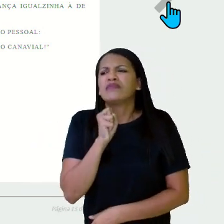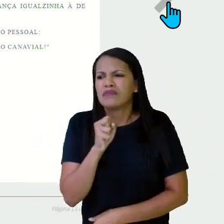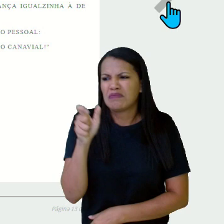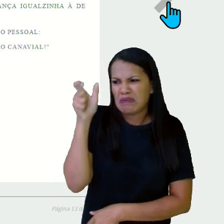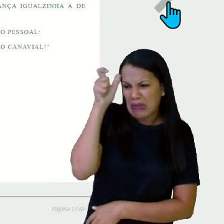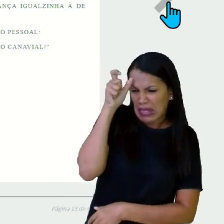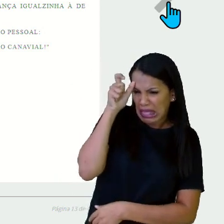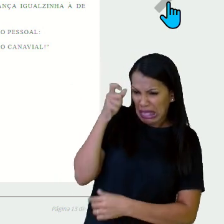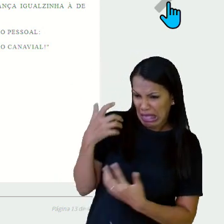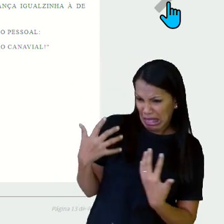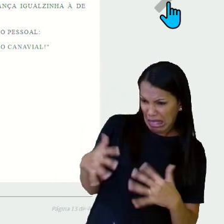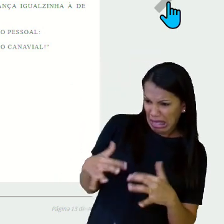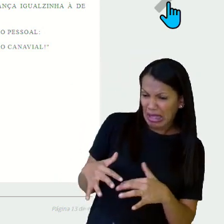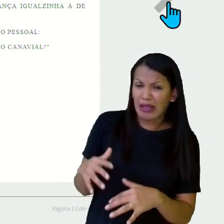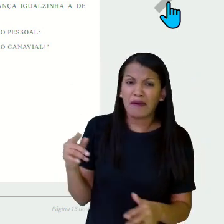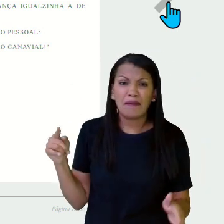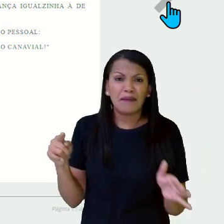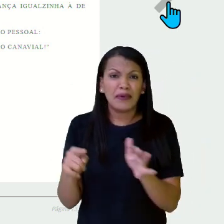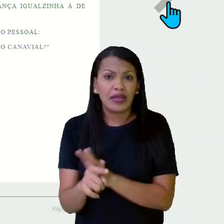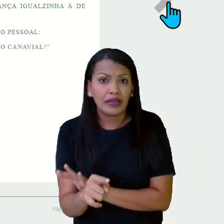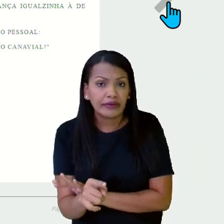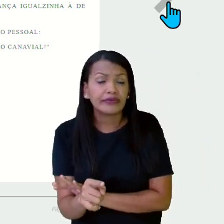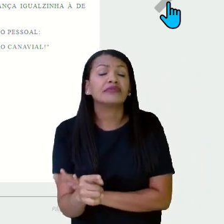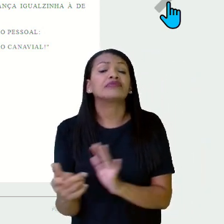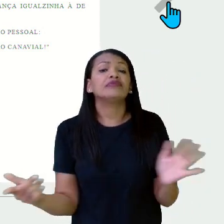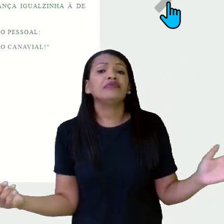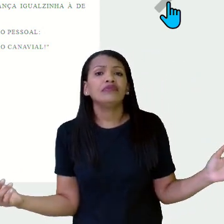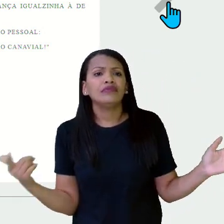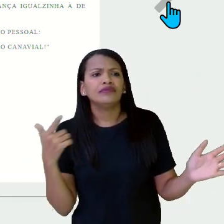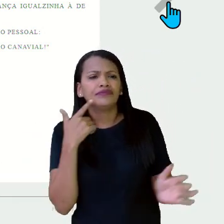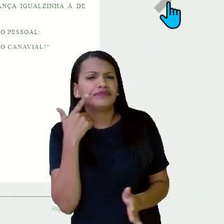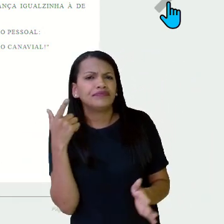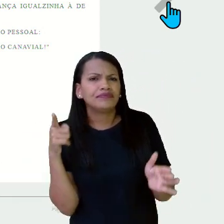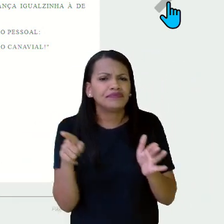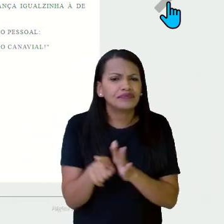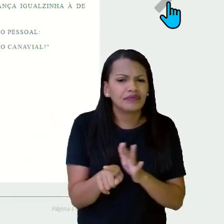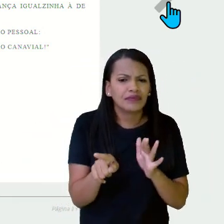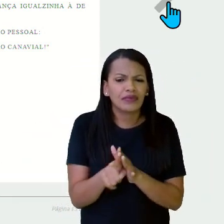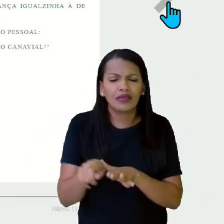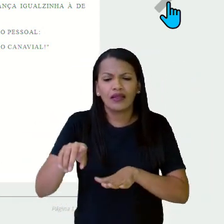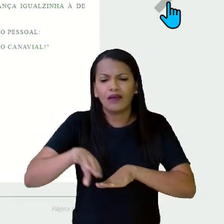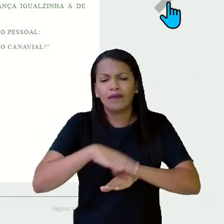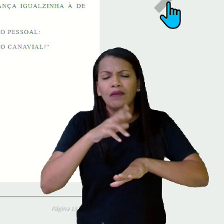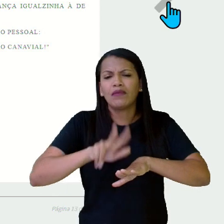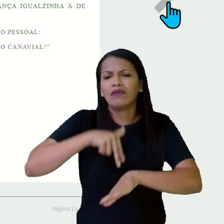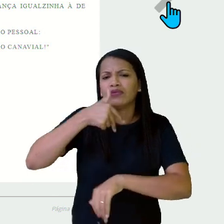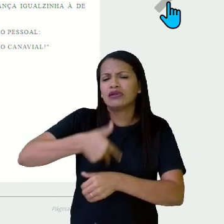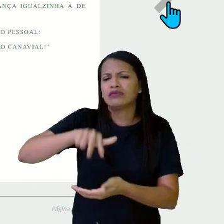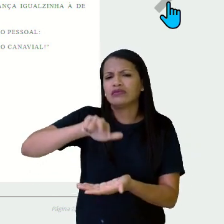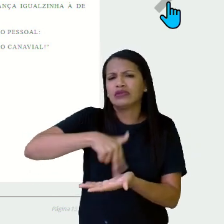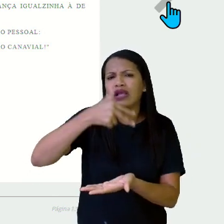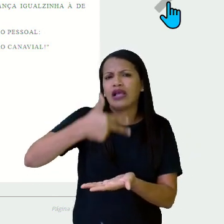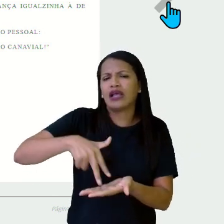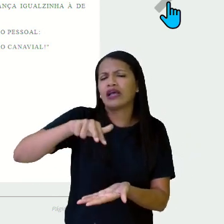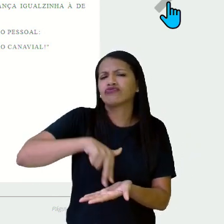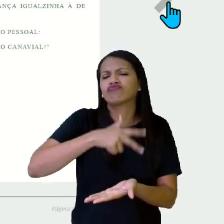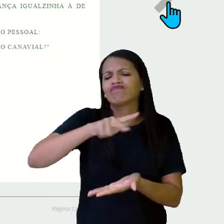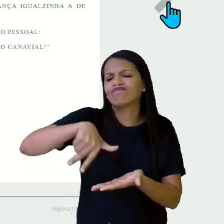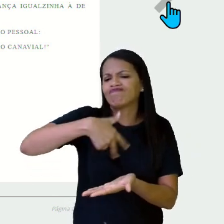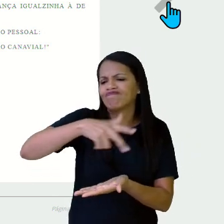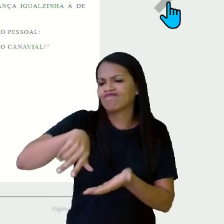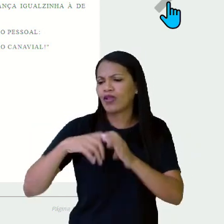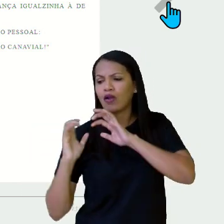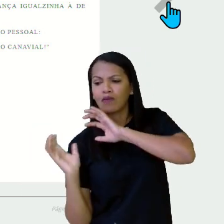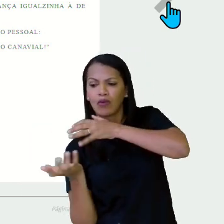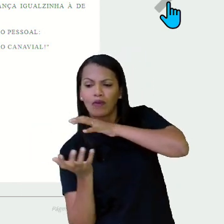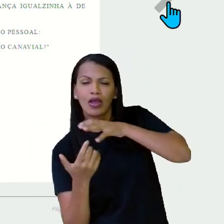esse papafigo? Perguntou Lia Cotoco, batendo com seu tamanco, dançando ao som do coco. O